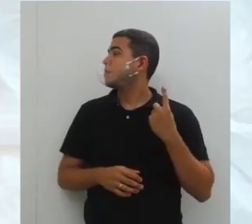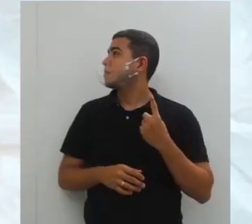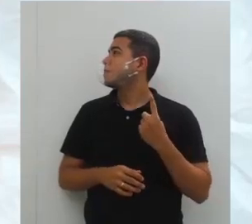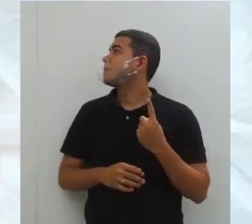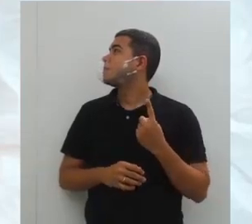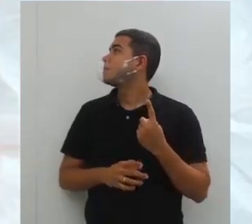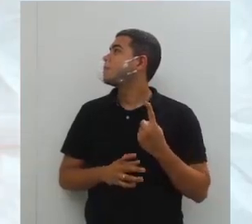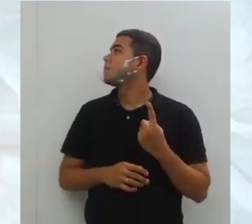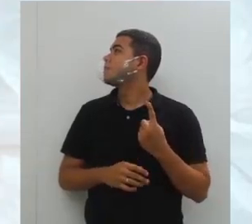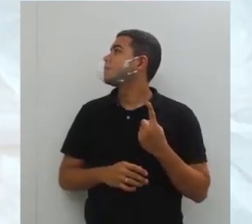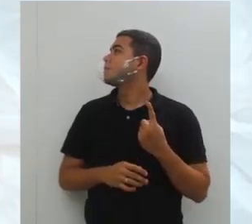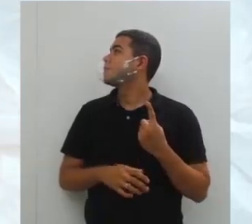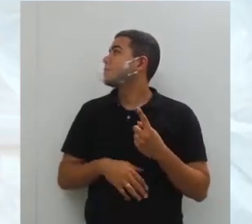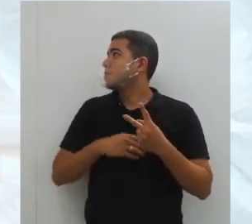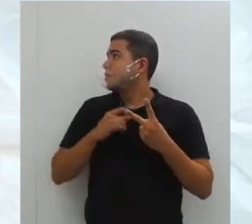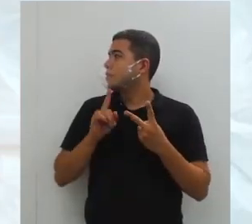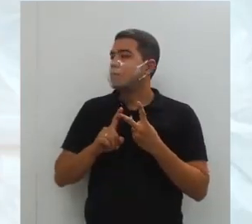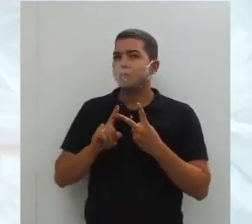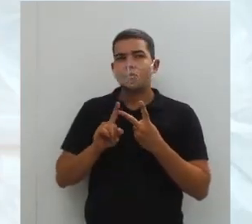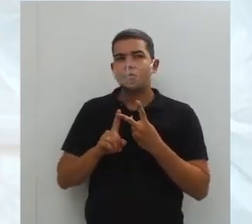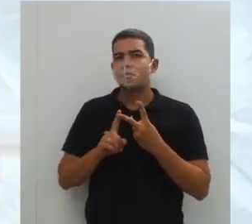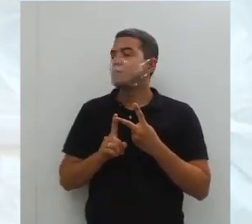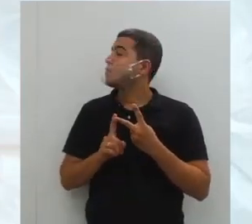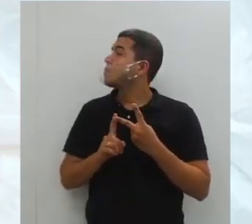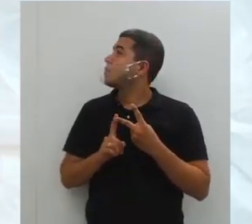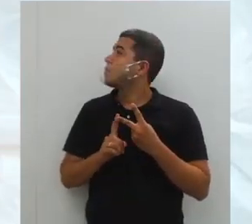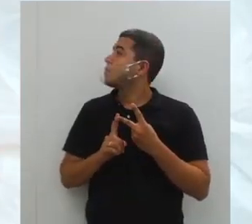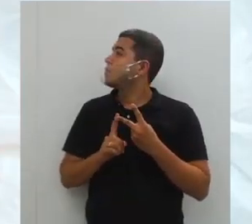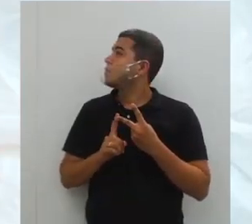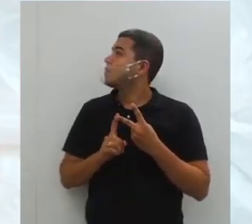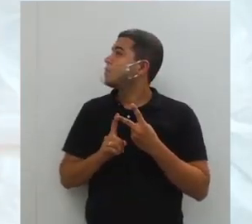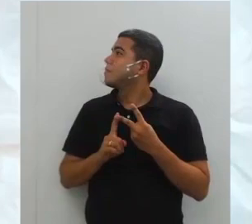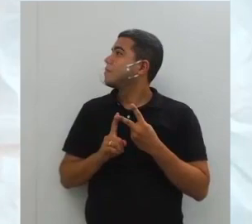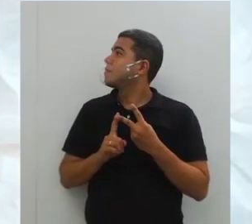Amassar uma, amassar a segunda,